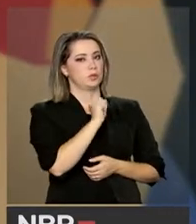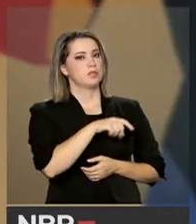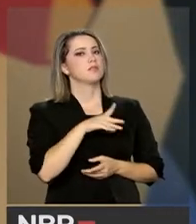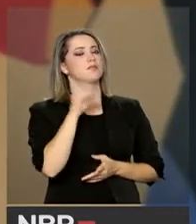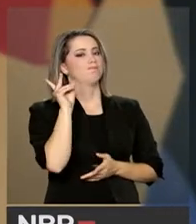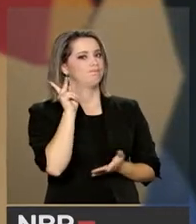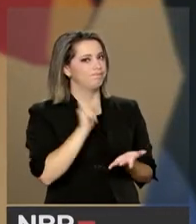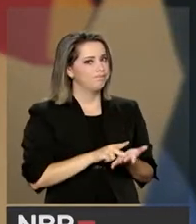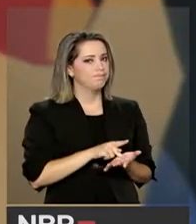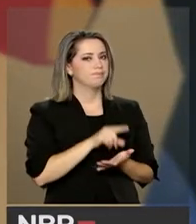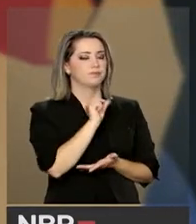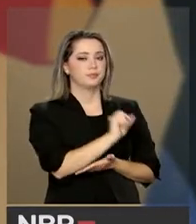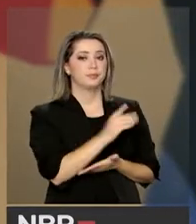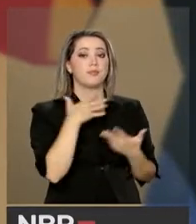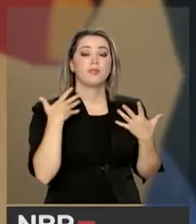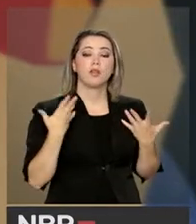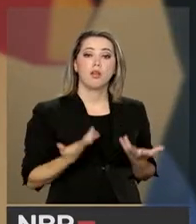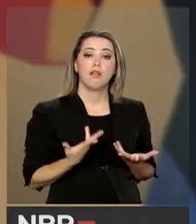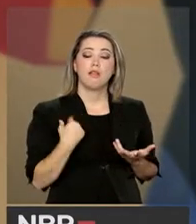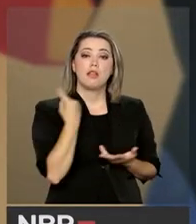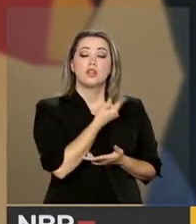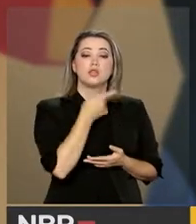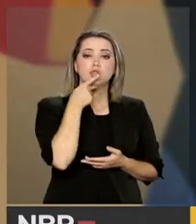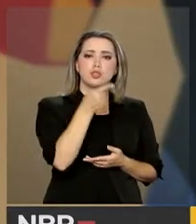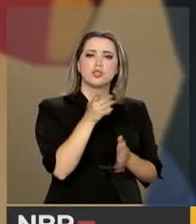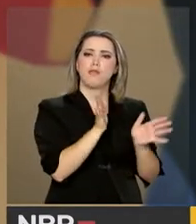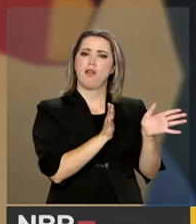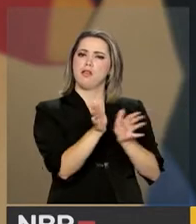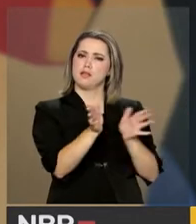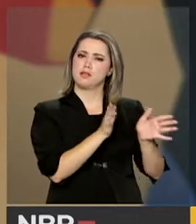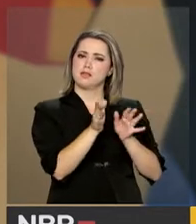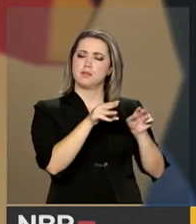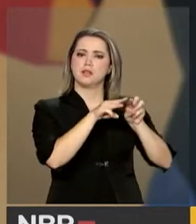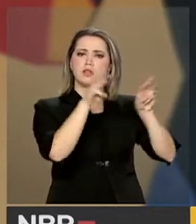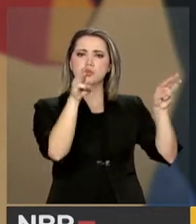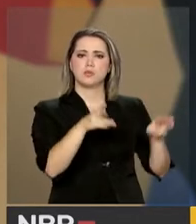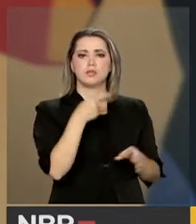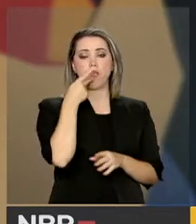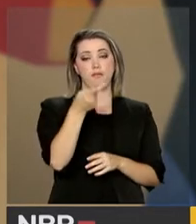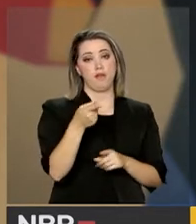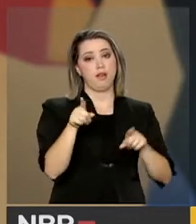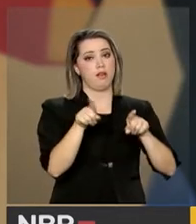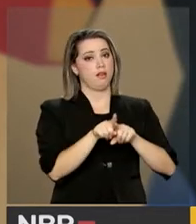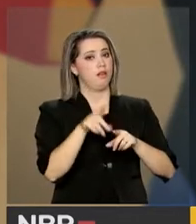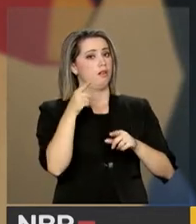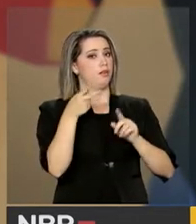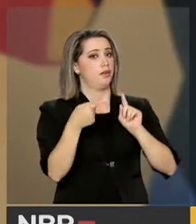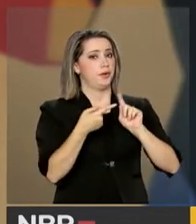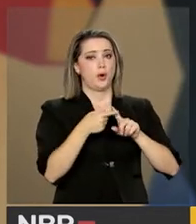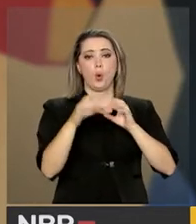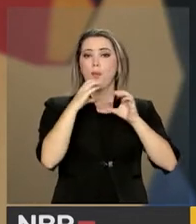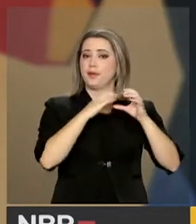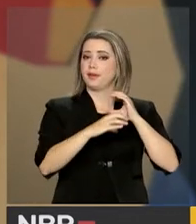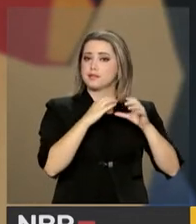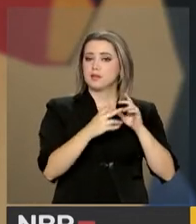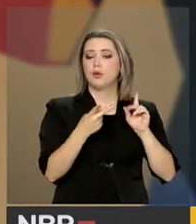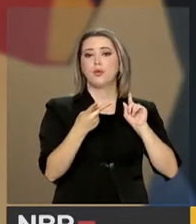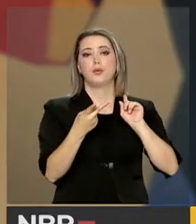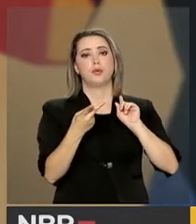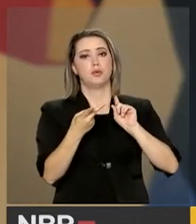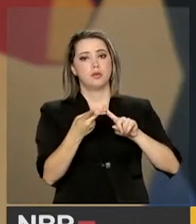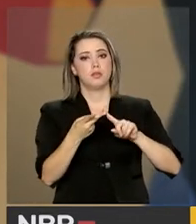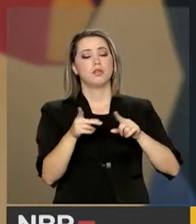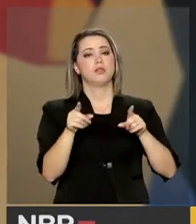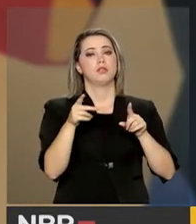com certeza. Quando a gente fala em acessibilidade para museus, a gente fala tanto da acessibilidade comunicacional, quanto